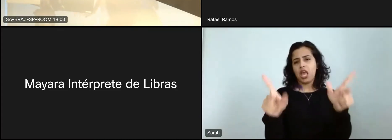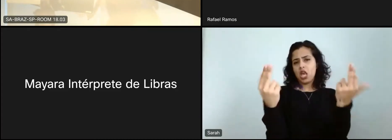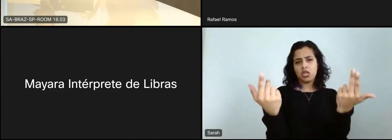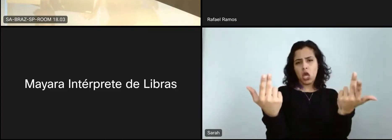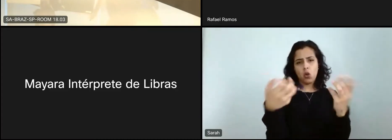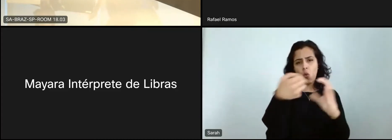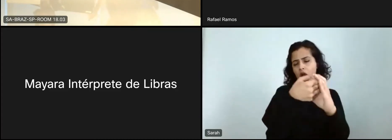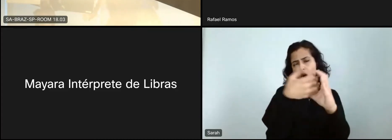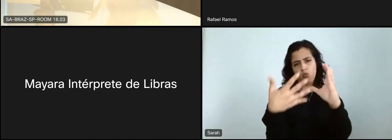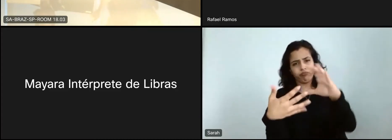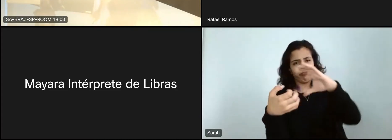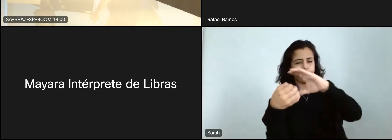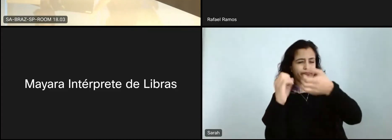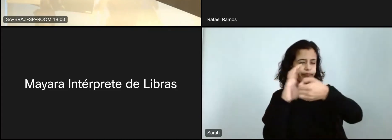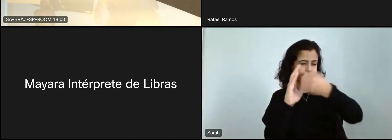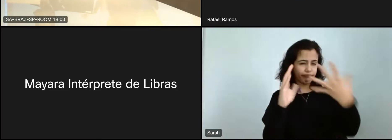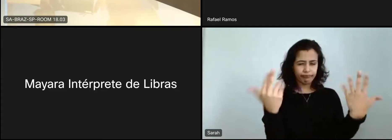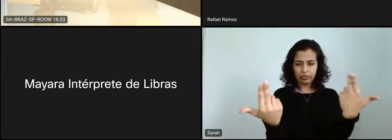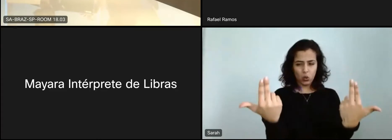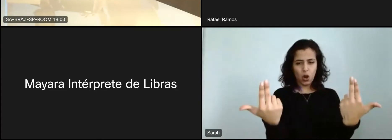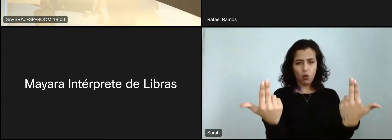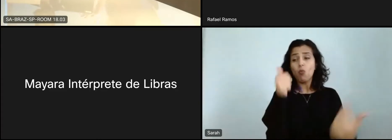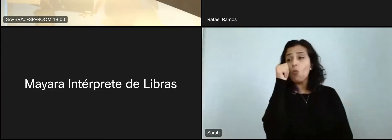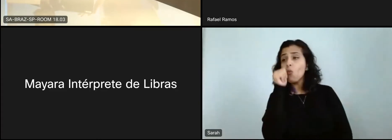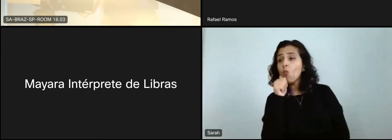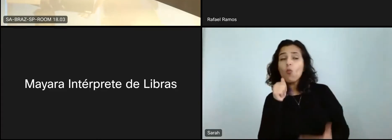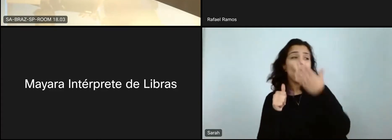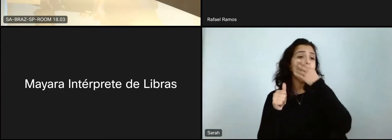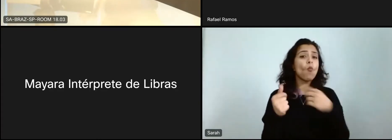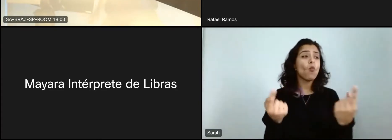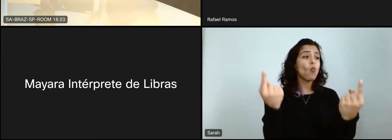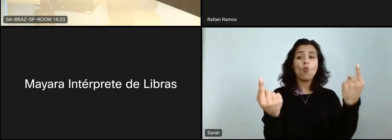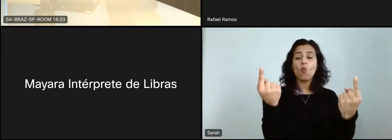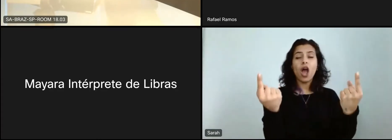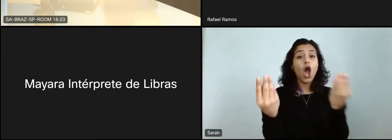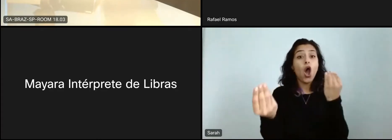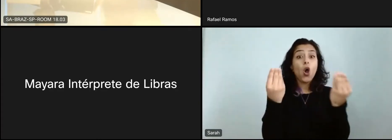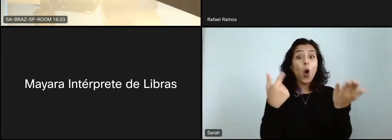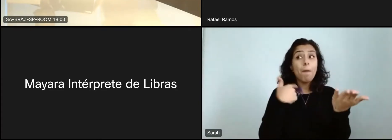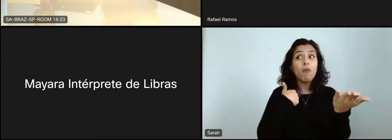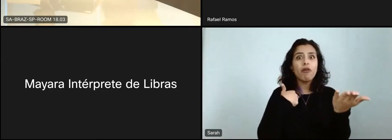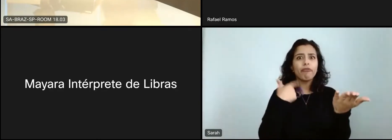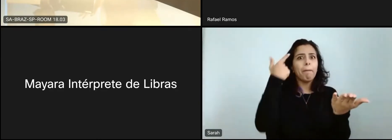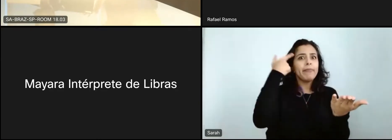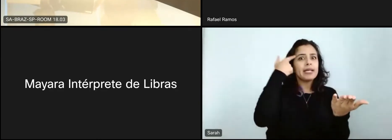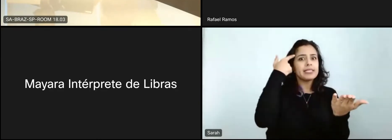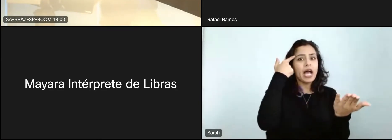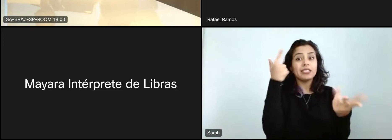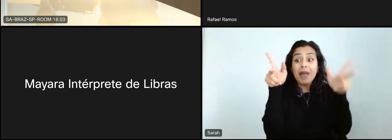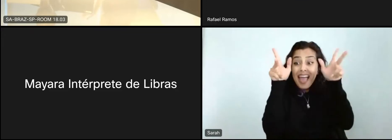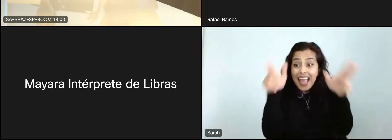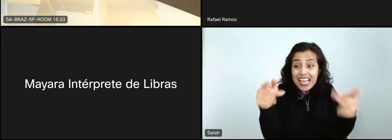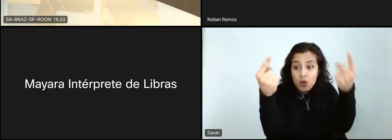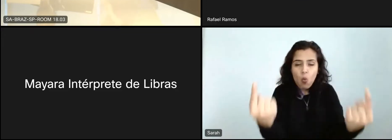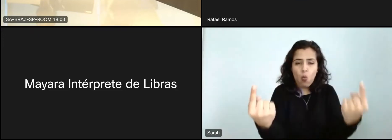qualificações, e uma pessoa é um homem, outra pessoa é mulher, como é que eu desligo? Como é que eu falo, não, os dois para mim são iguais, sabe? Sim.